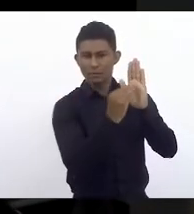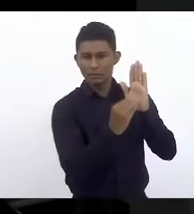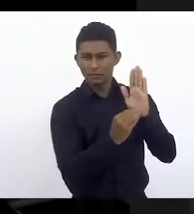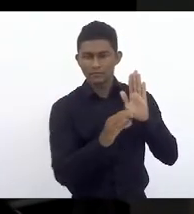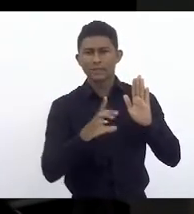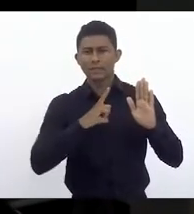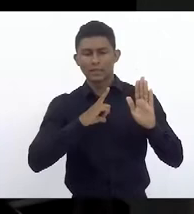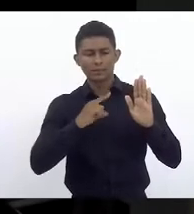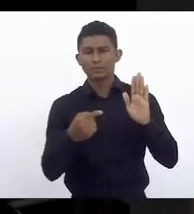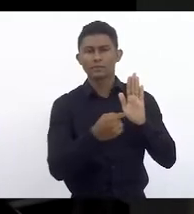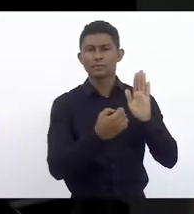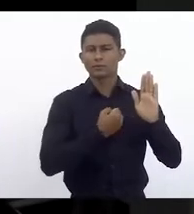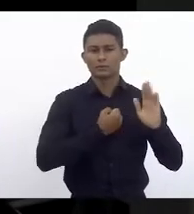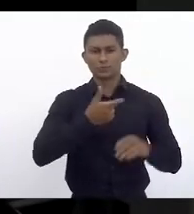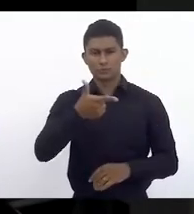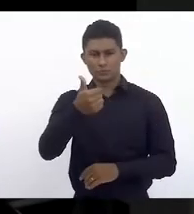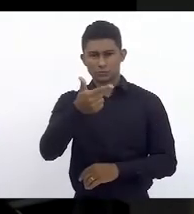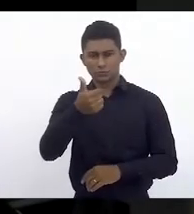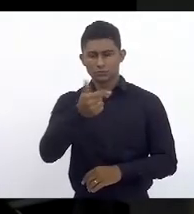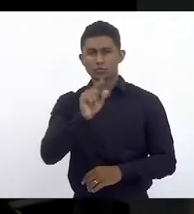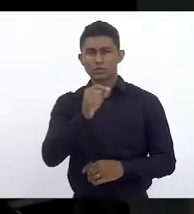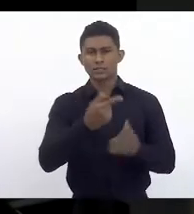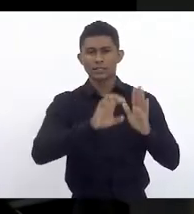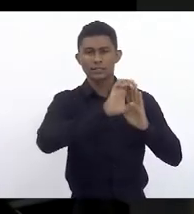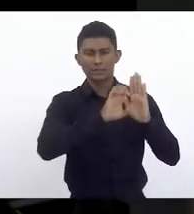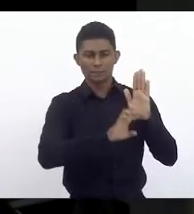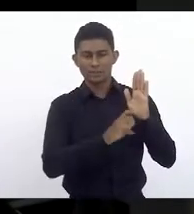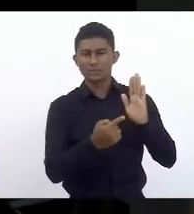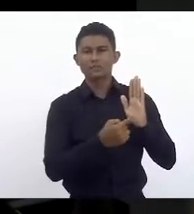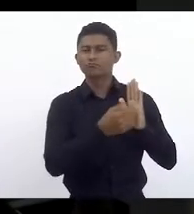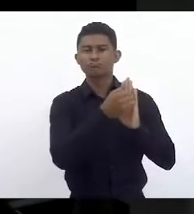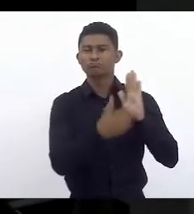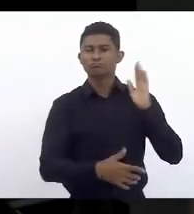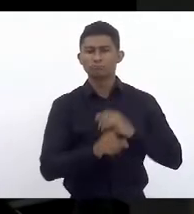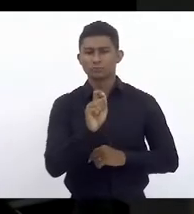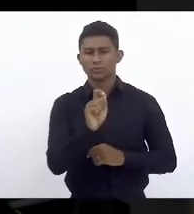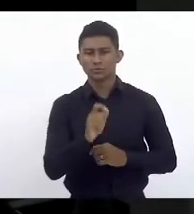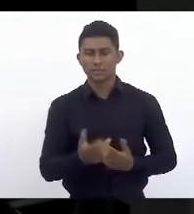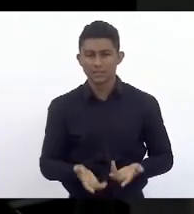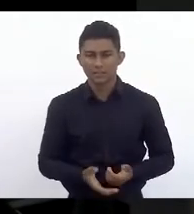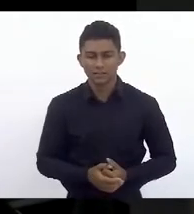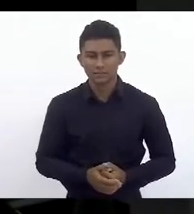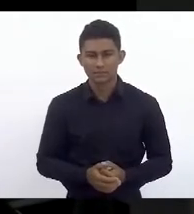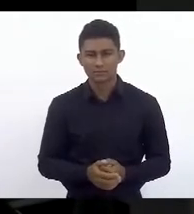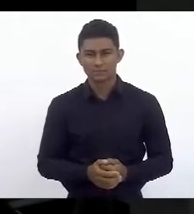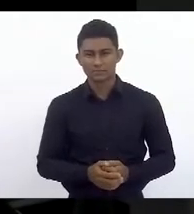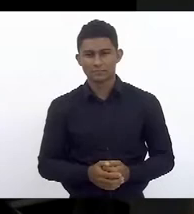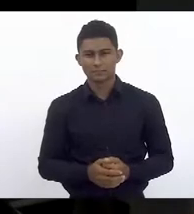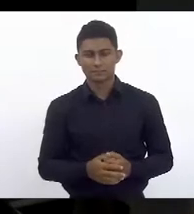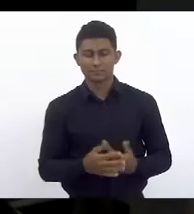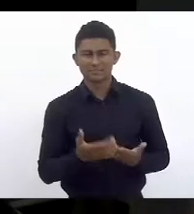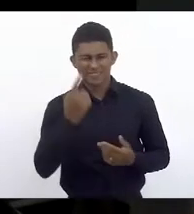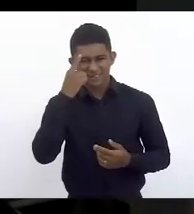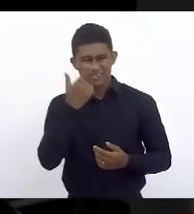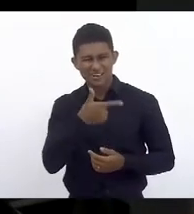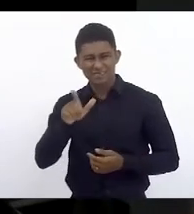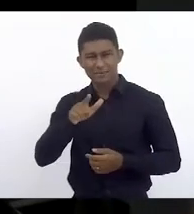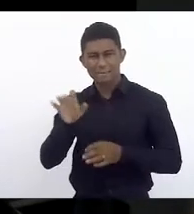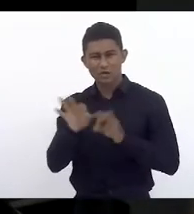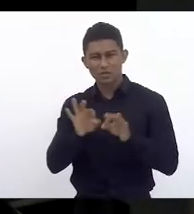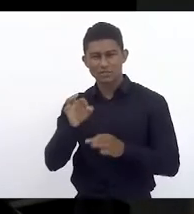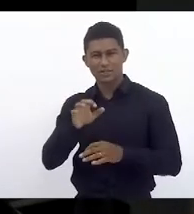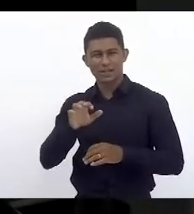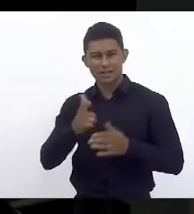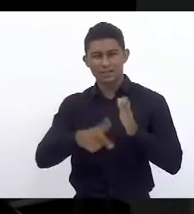número 12. Essa emenda prevê, diferente do projeto de lei complementar, a criação de